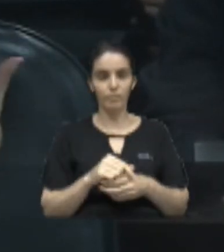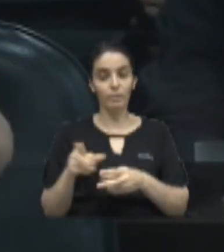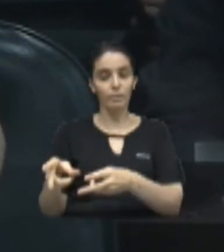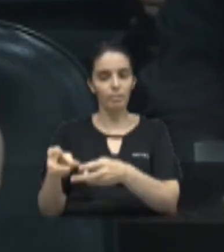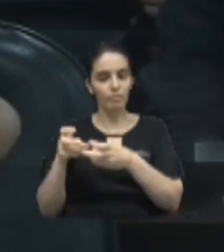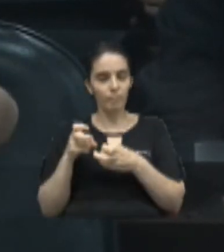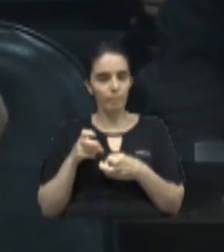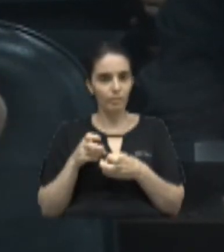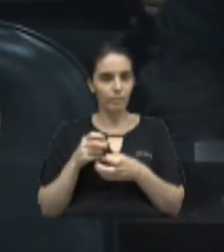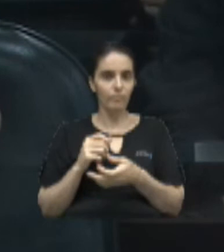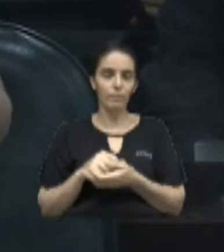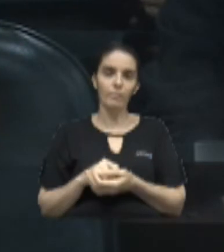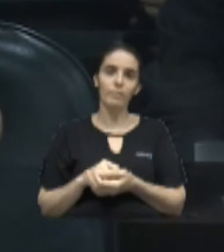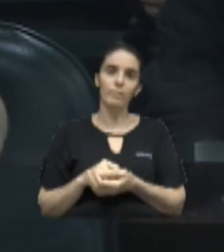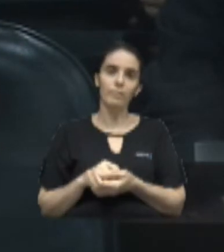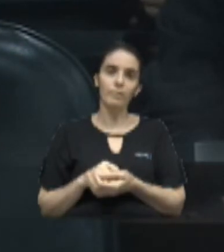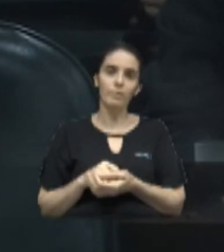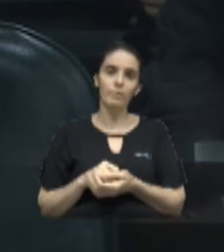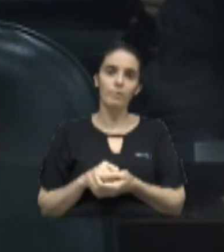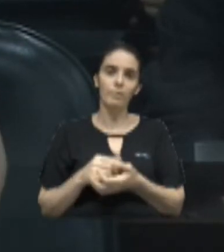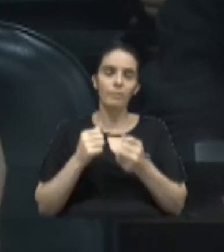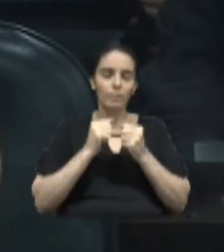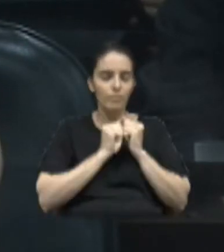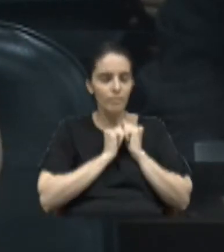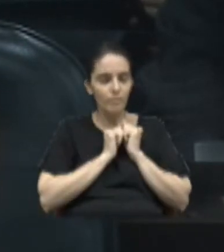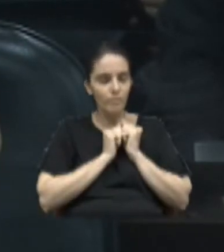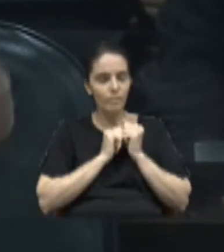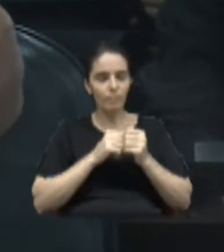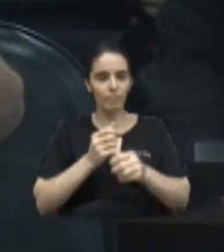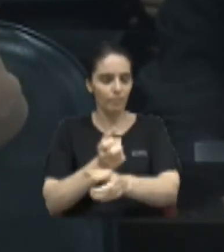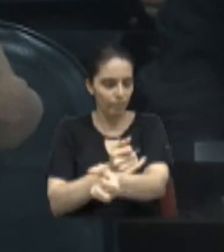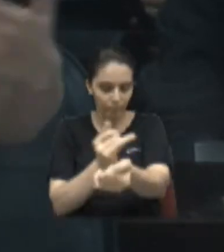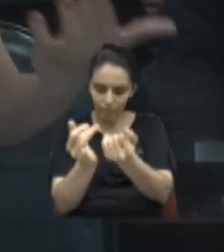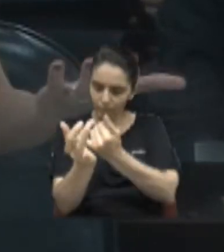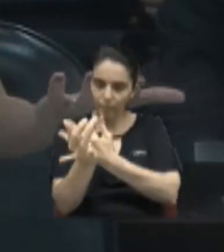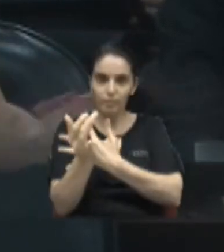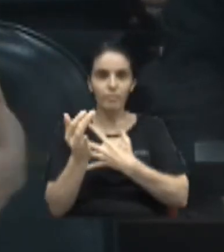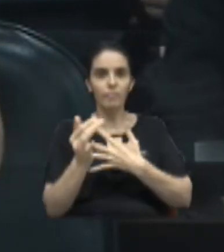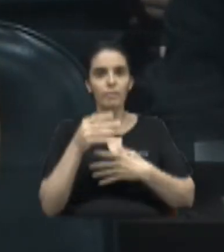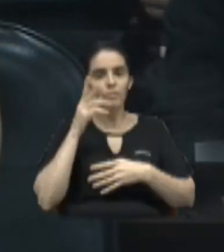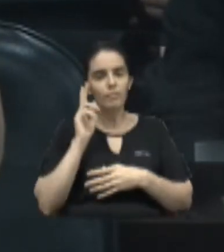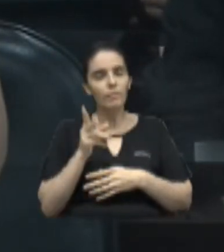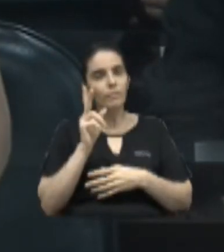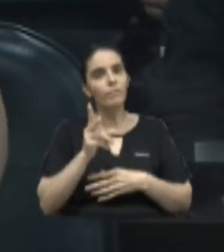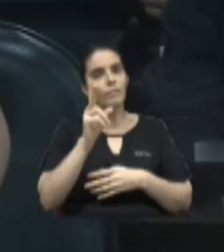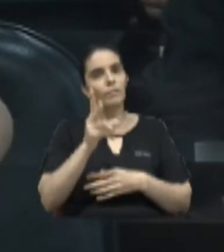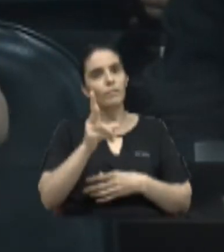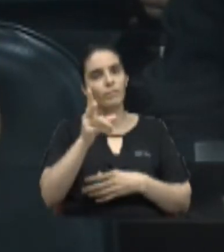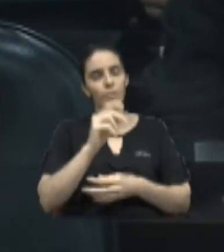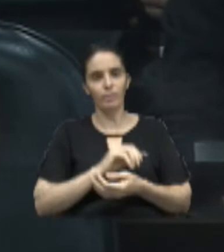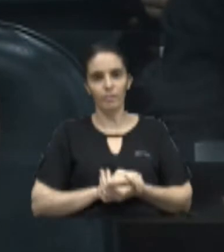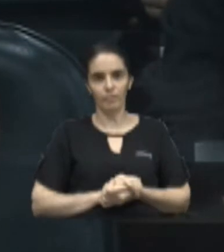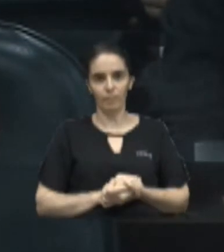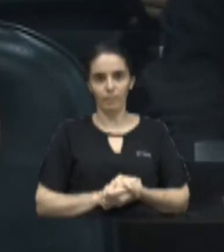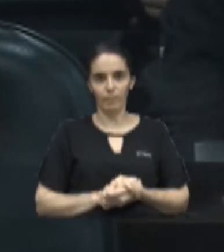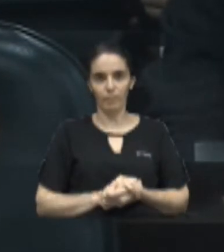poder público, isso é algo que eles carregam com muita emoção e carregam para sempre na vida. Então, eu acho que é muito